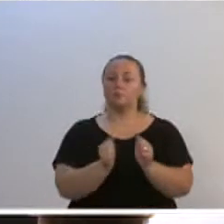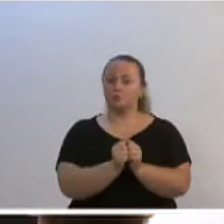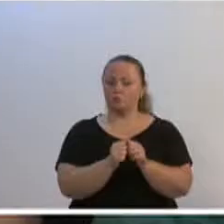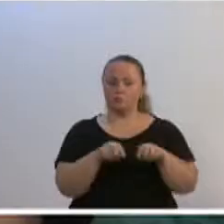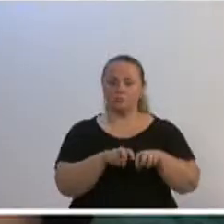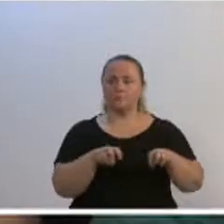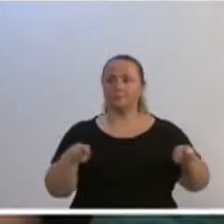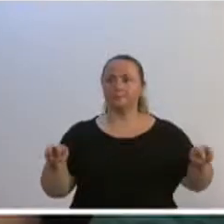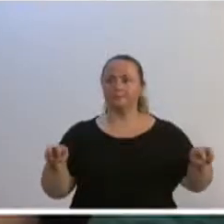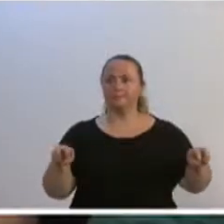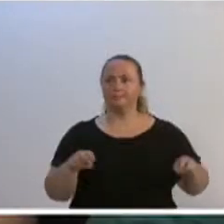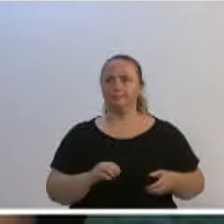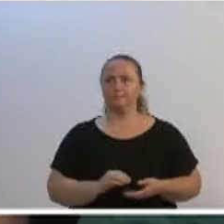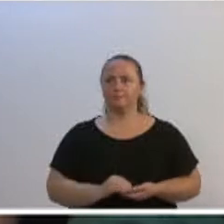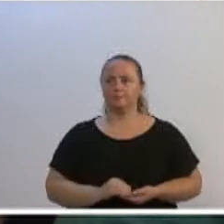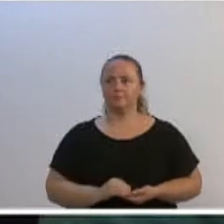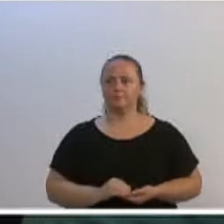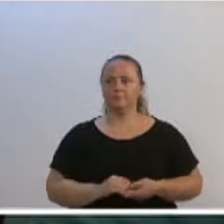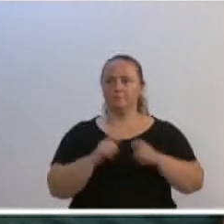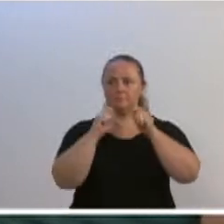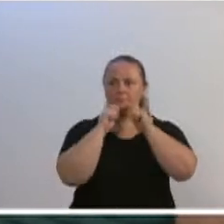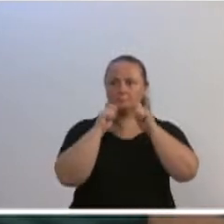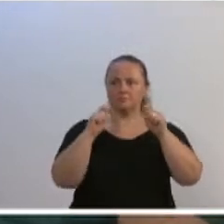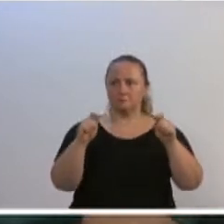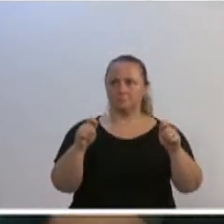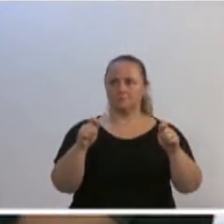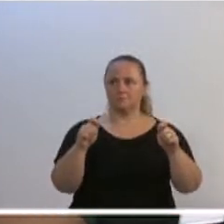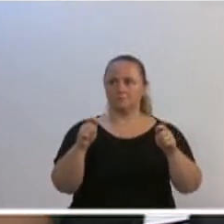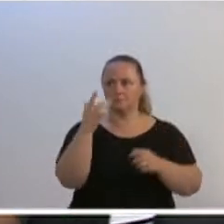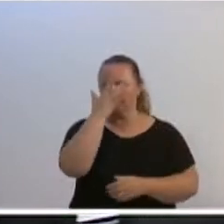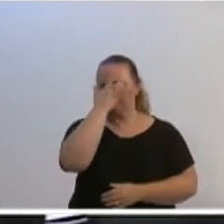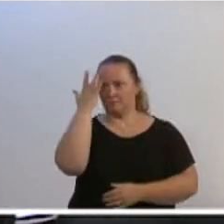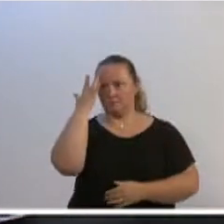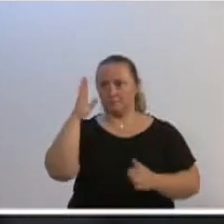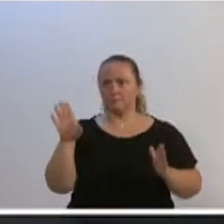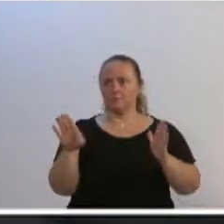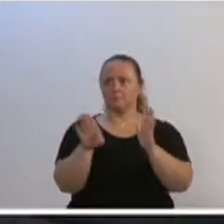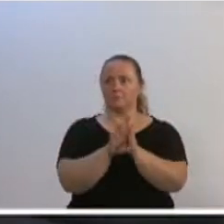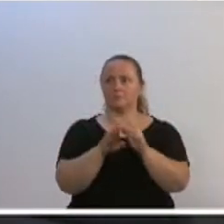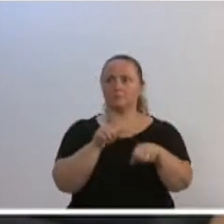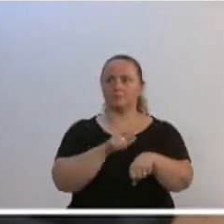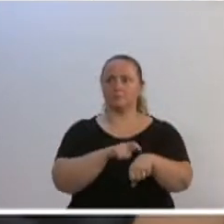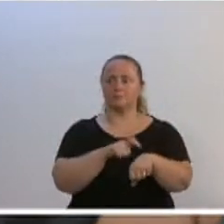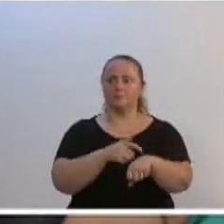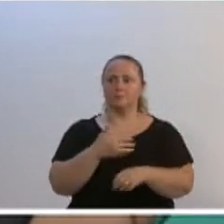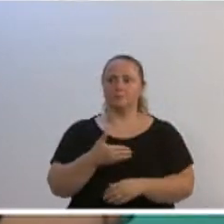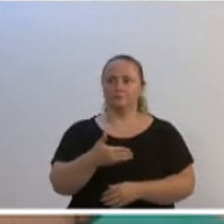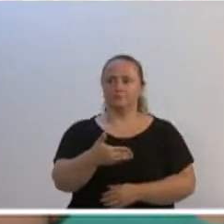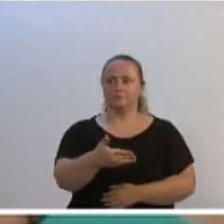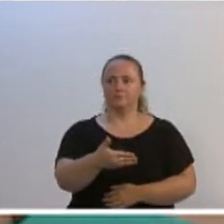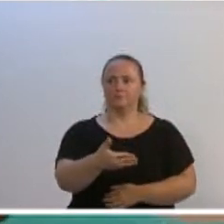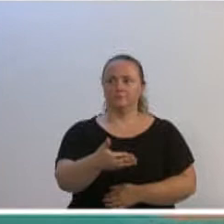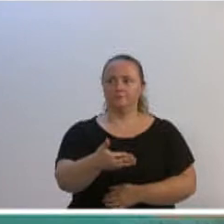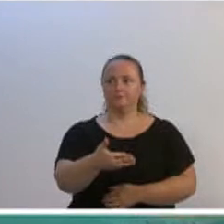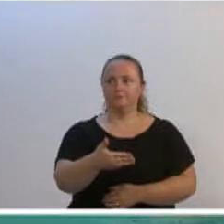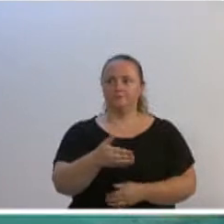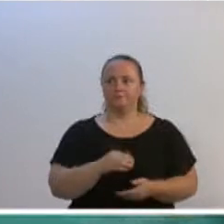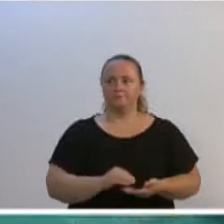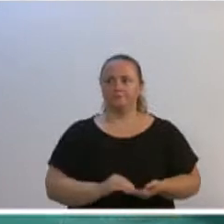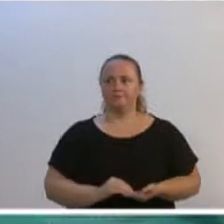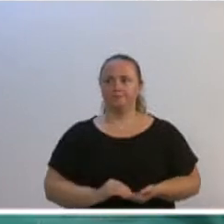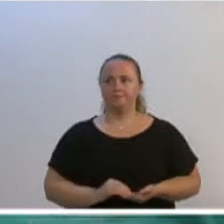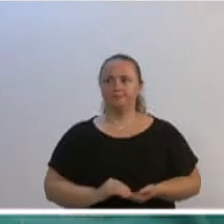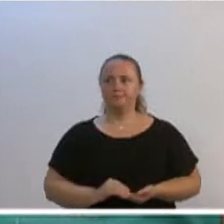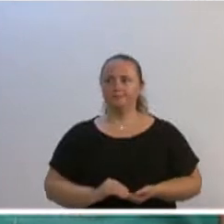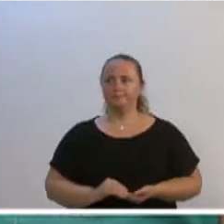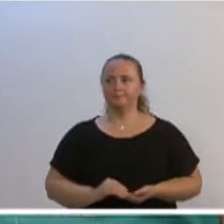mesa. Assessoria, alguém que, porventura, chegou nesse momento que eu não... Caso alguém venha